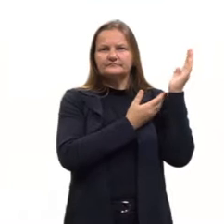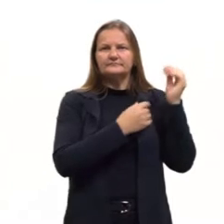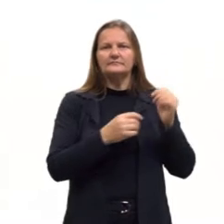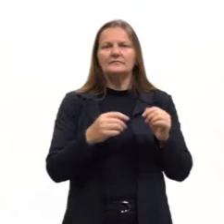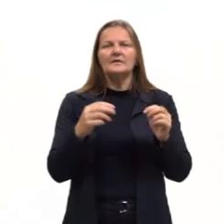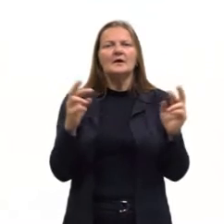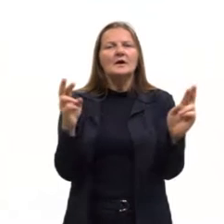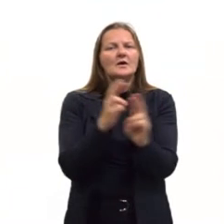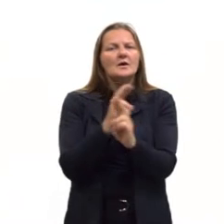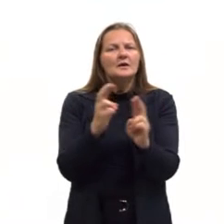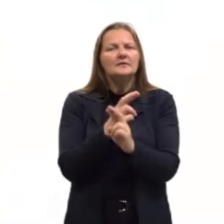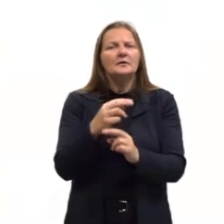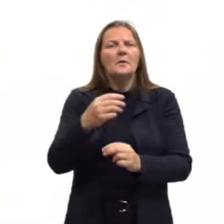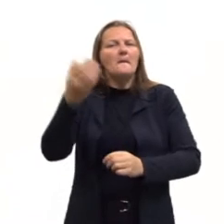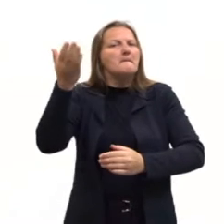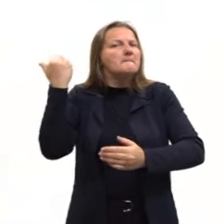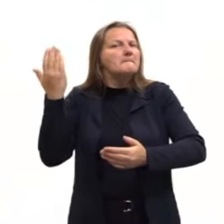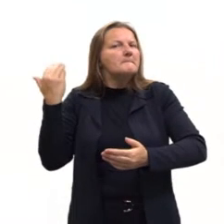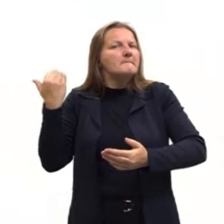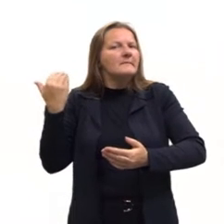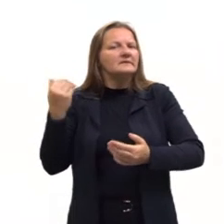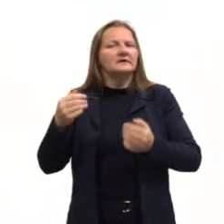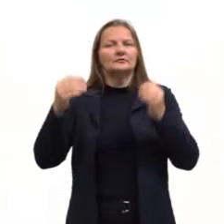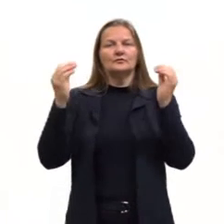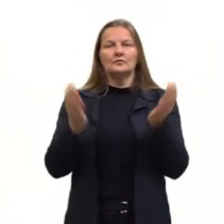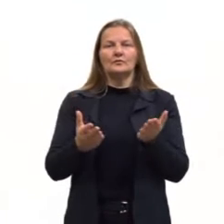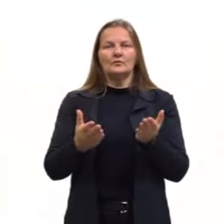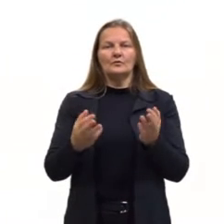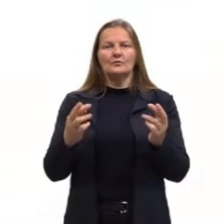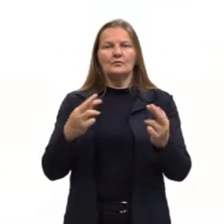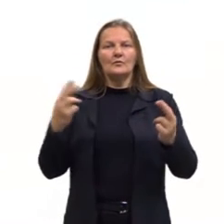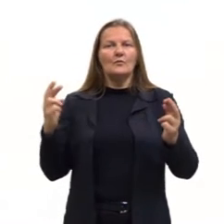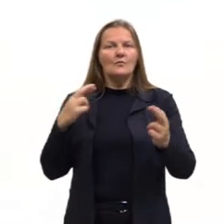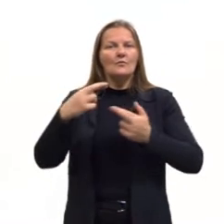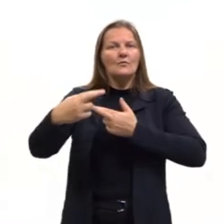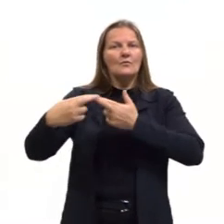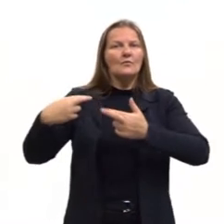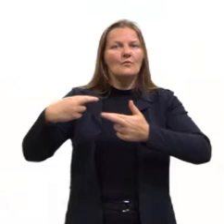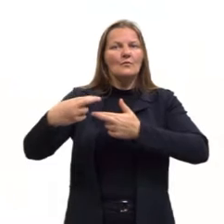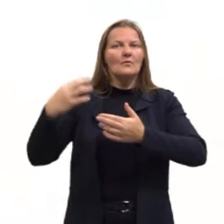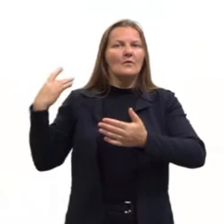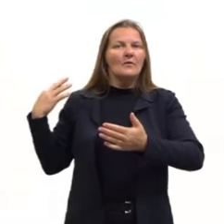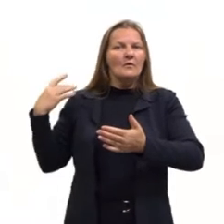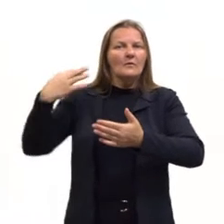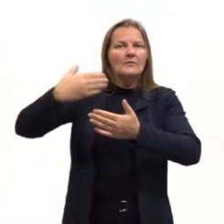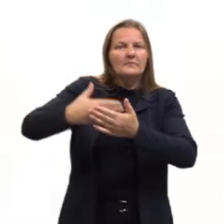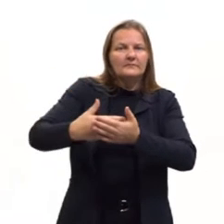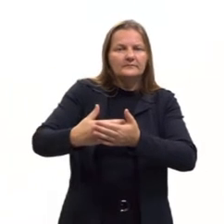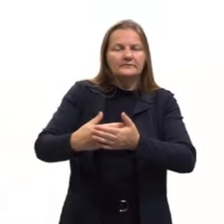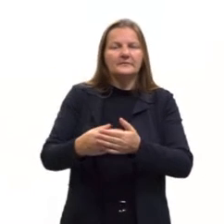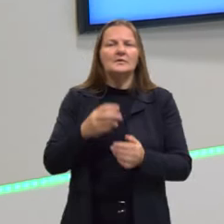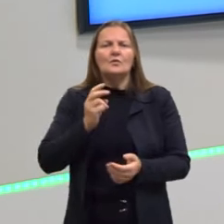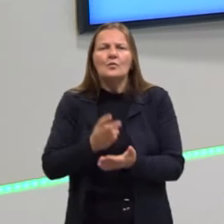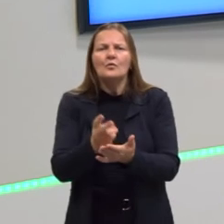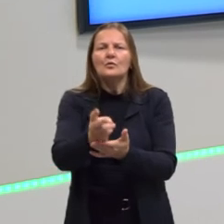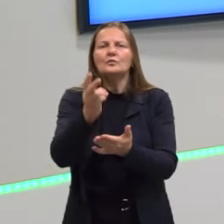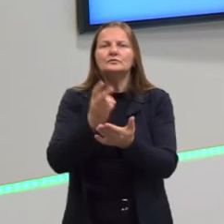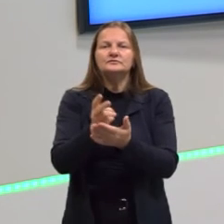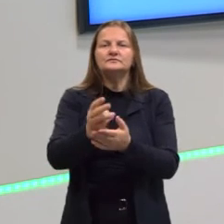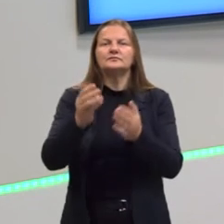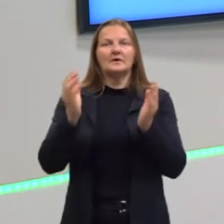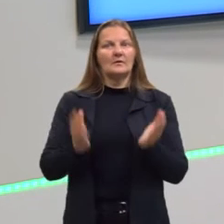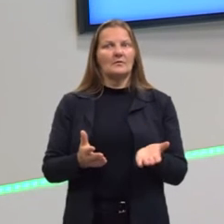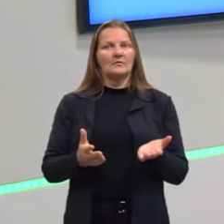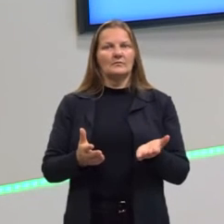do padrasto do passado com o Naldo presente ó começa no passado e continua